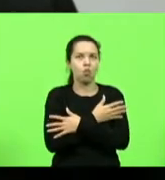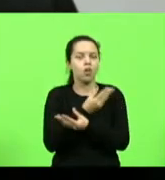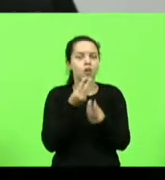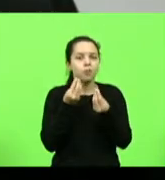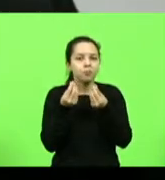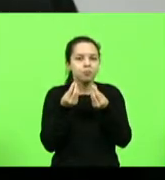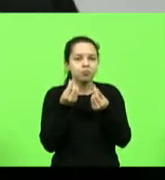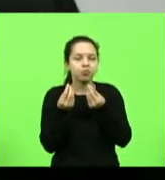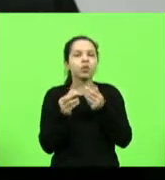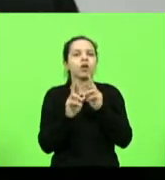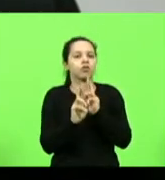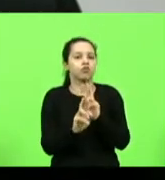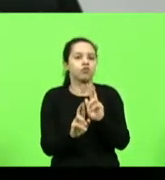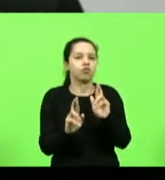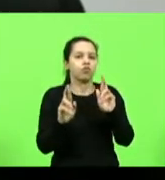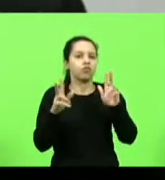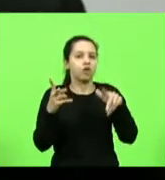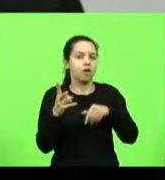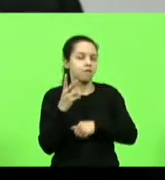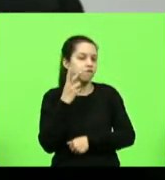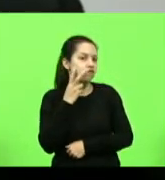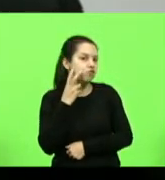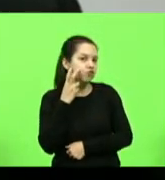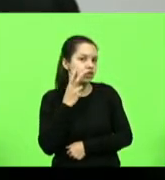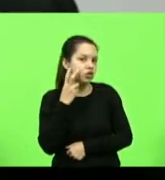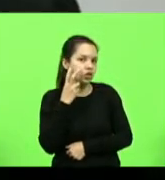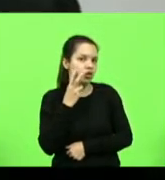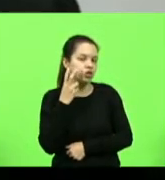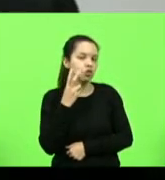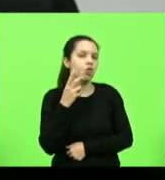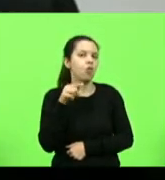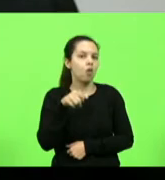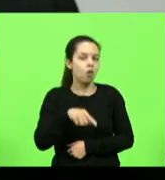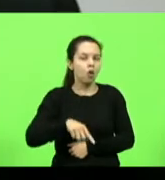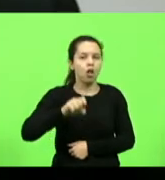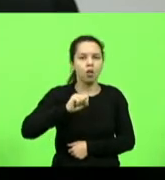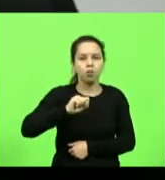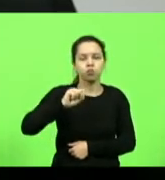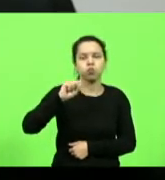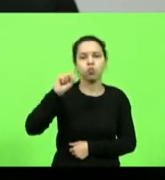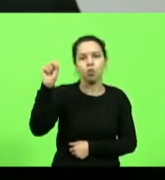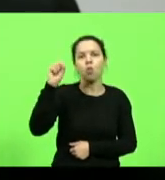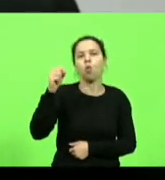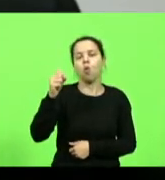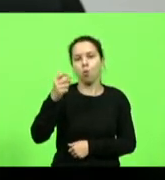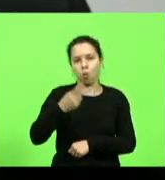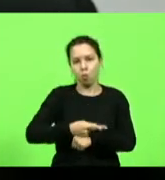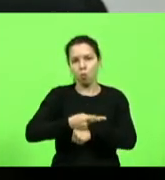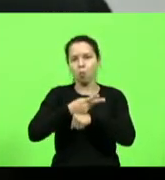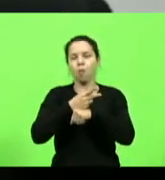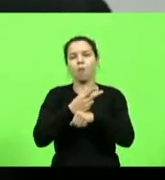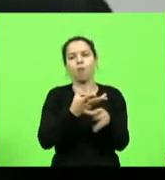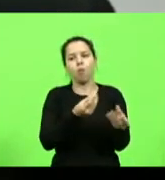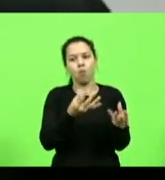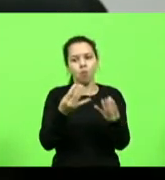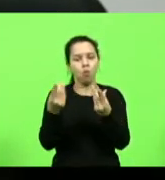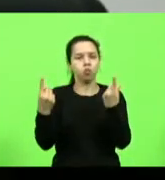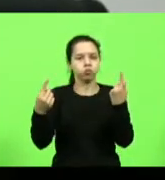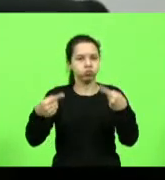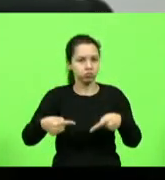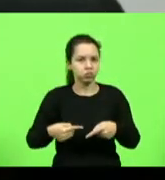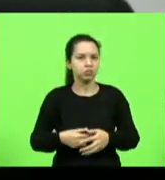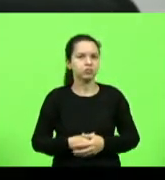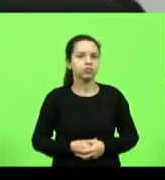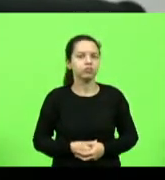e que apresenta os vinhos como campeões de várias competições. Então é muito importante também, eu